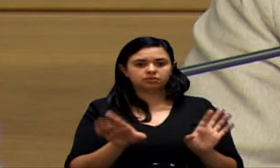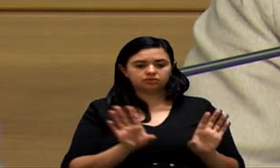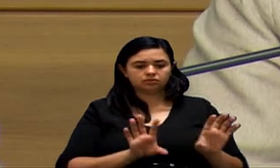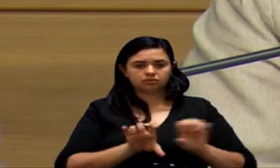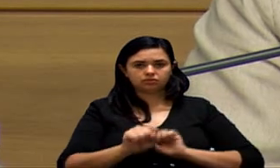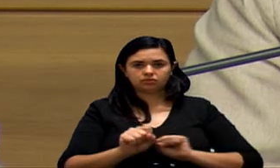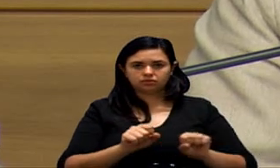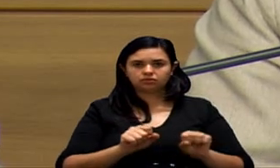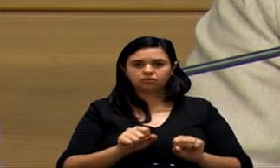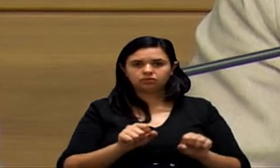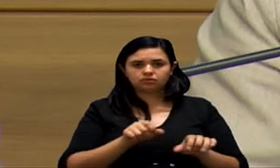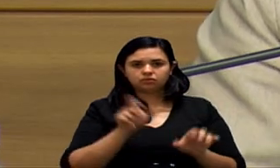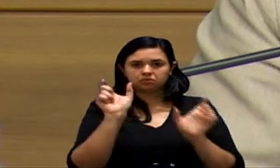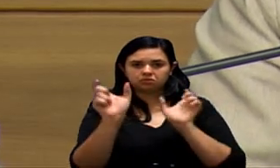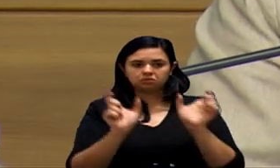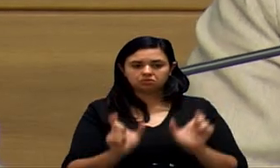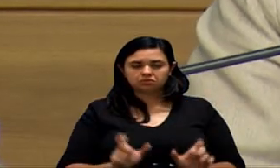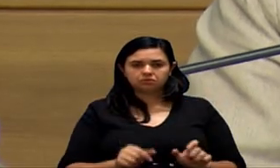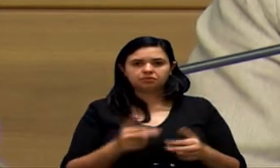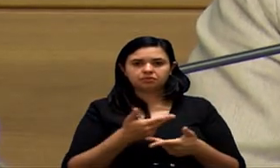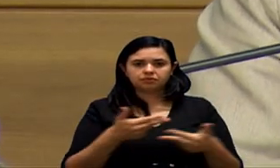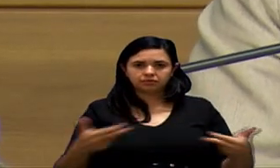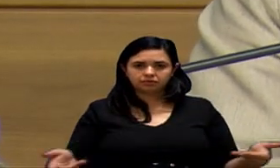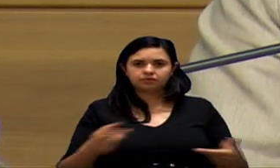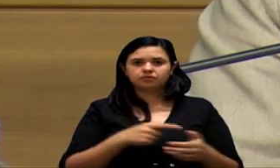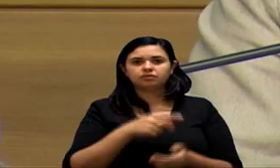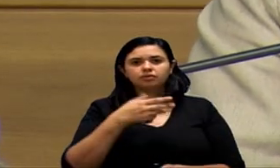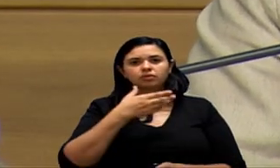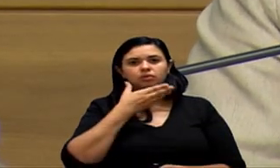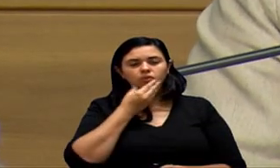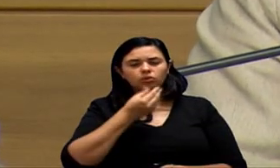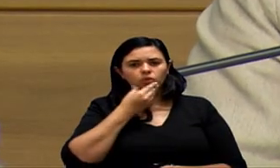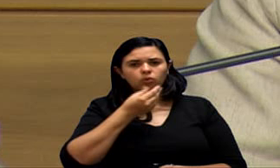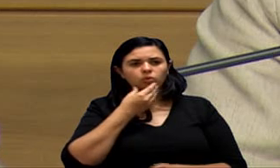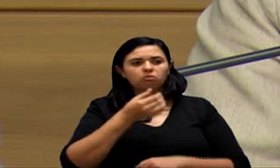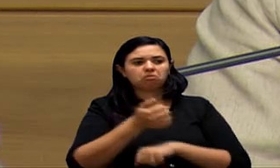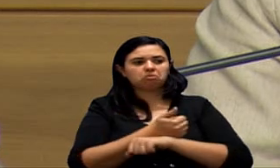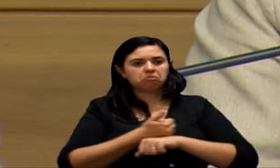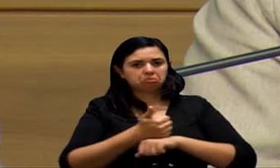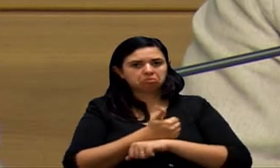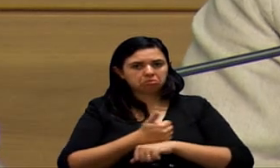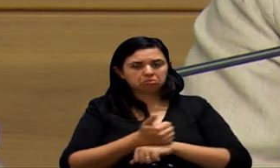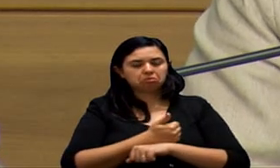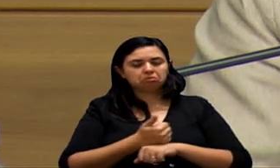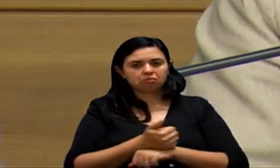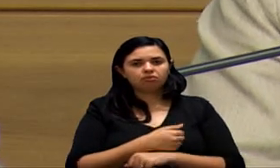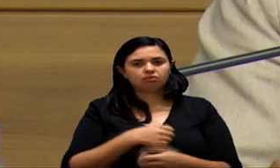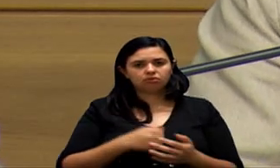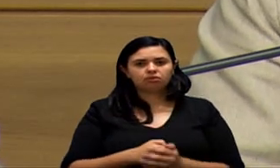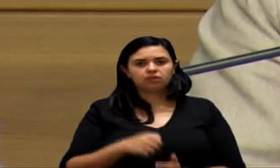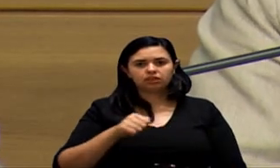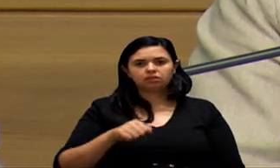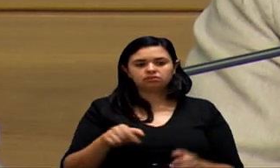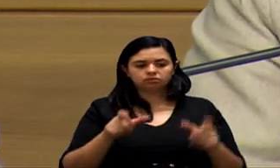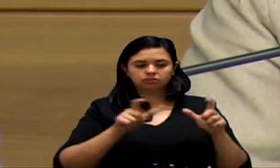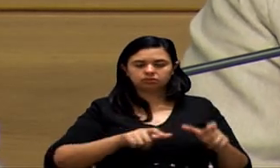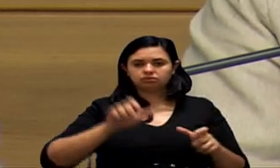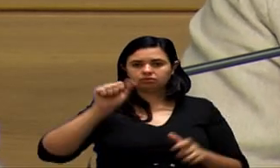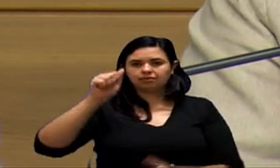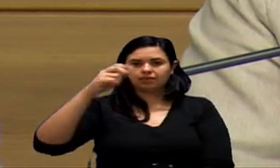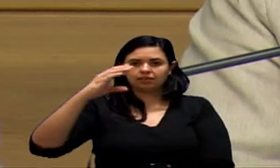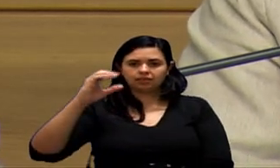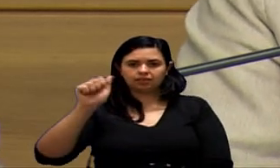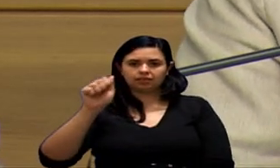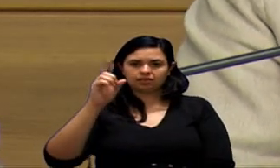fundação, entidade composta por homens nobres e imortais que em seu labor tornaram-se exímios e dignas referências de todas as áreas de letras, das artes,